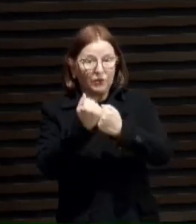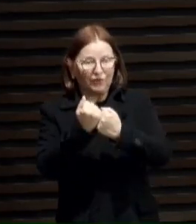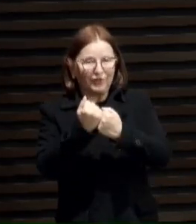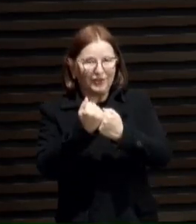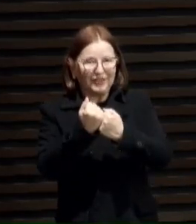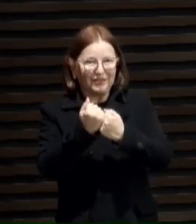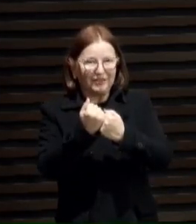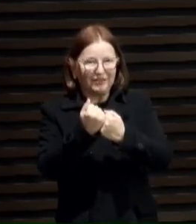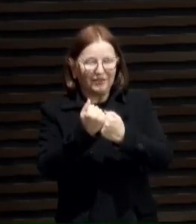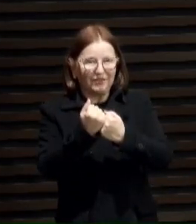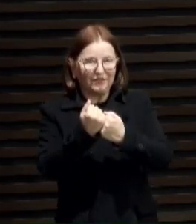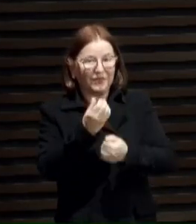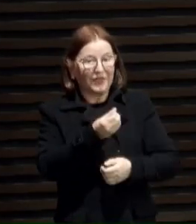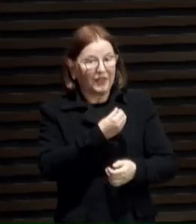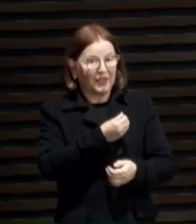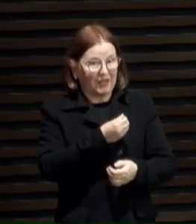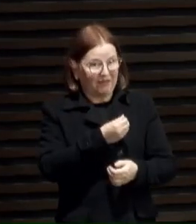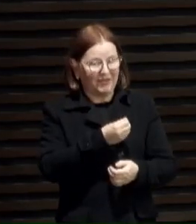seu coração.